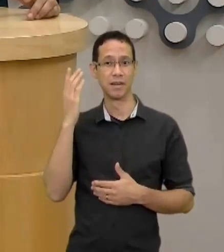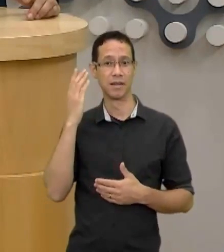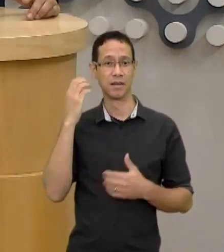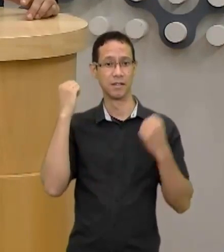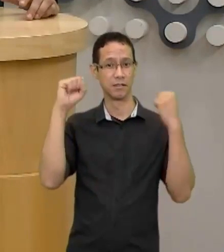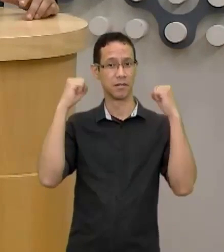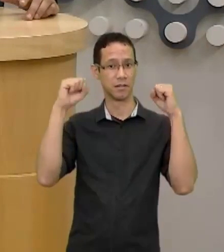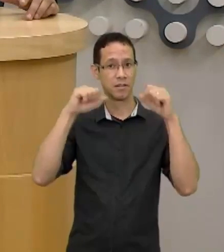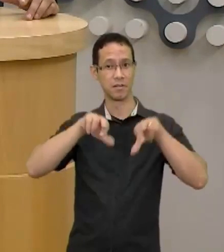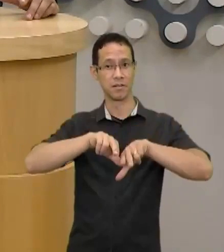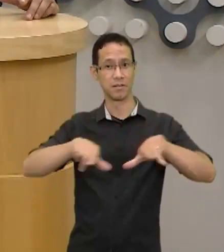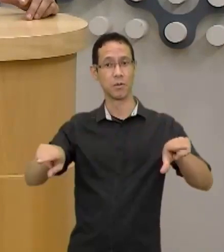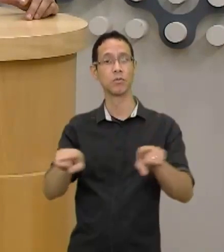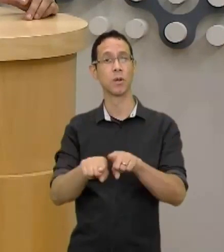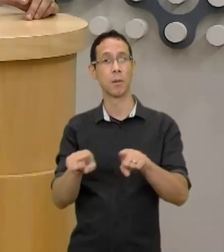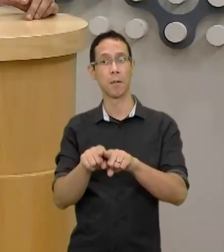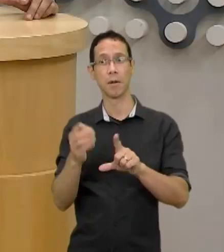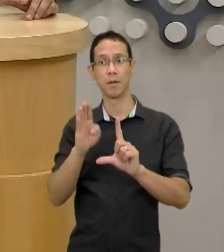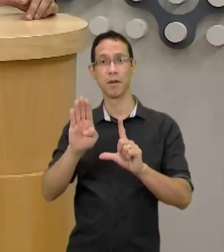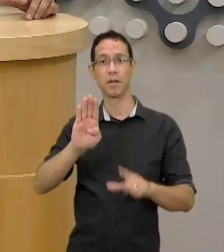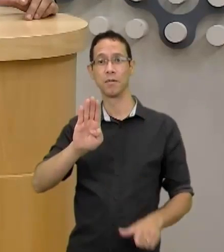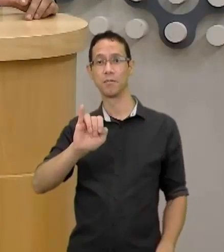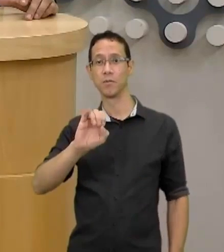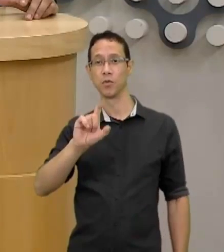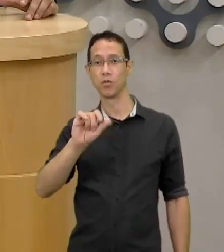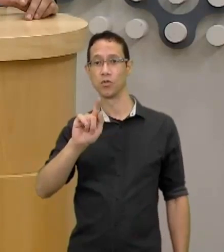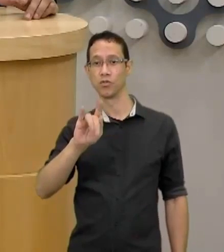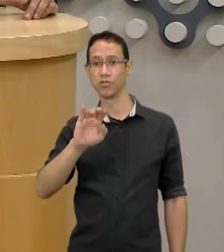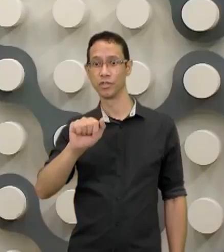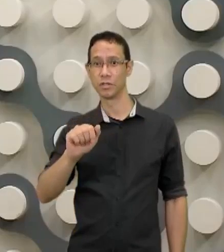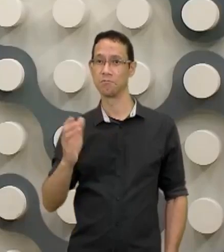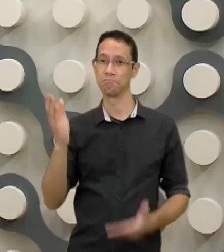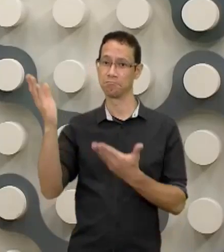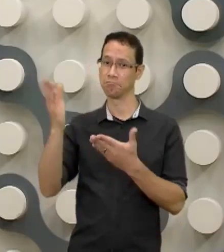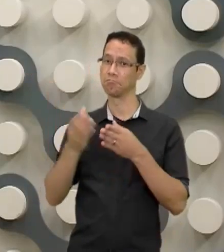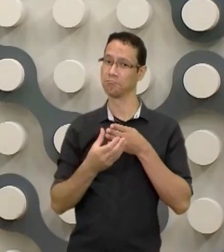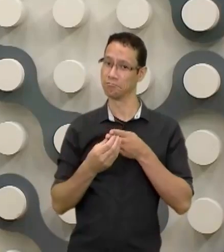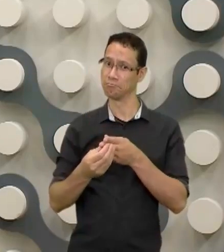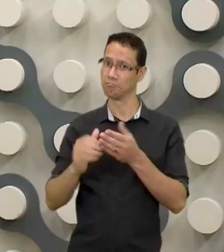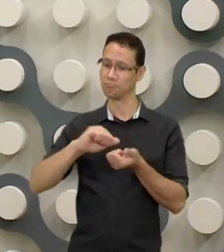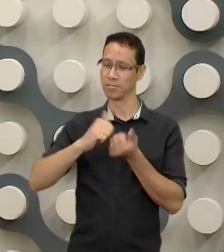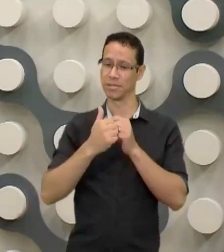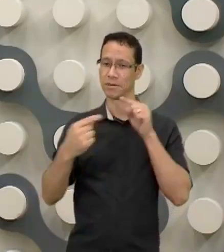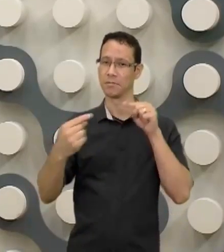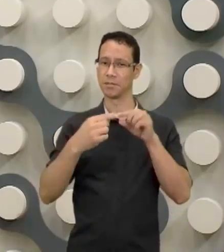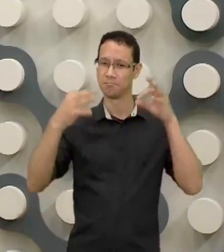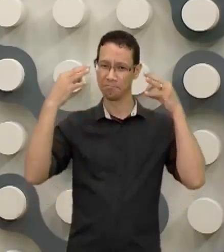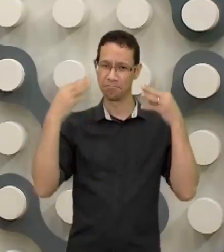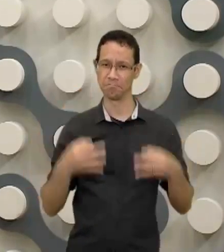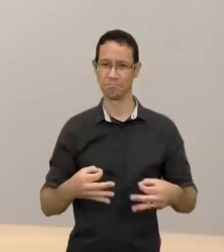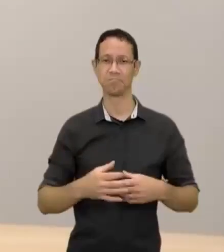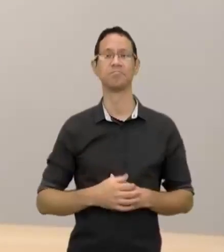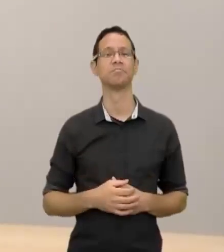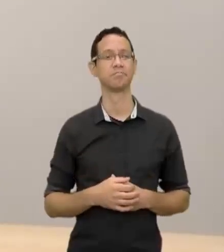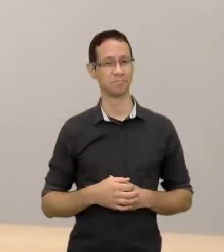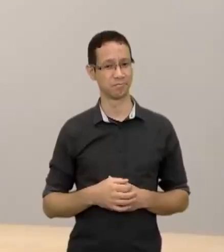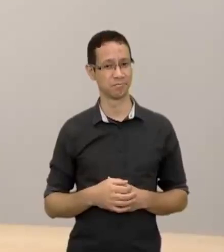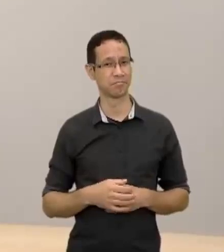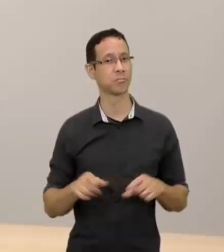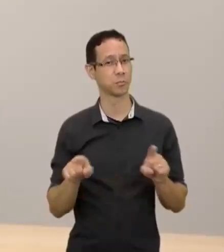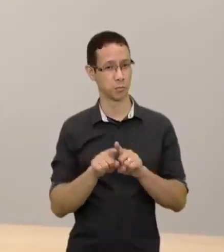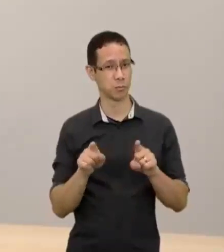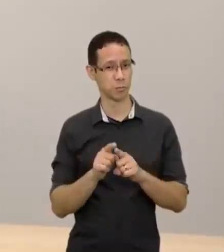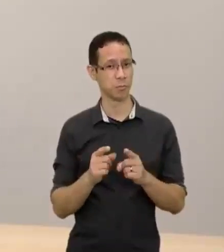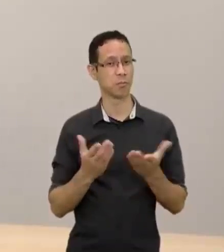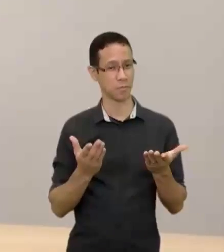educação física, como ela está se especializando também em biologia, ou seja, você está aqui com alguém que vai te orientar de maneira muito adequada e puxa o saco mesmo. E assim como